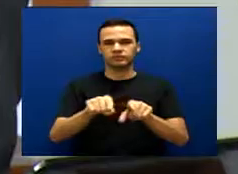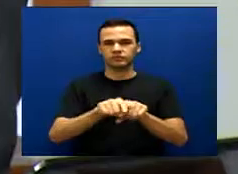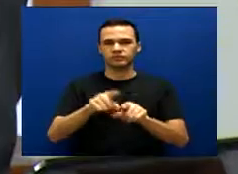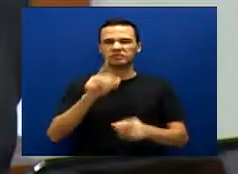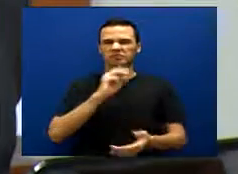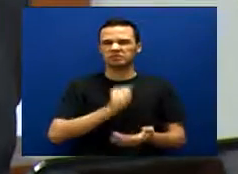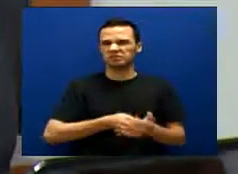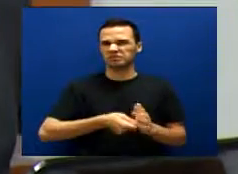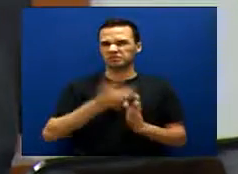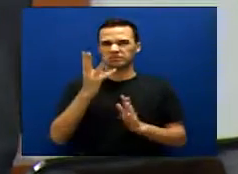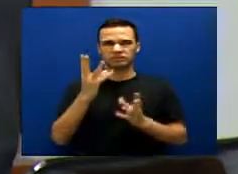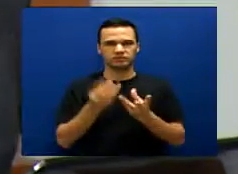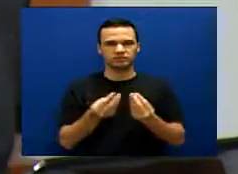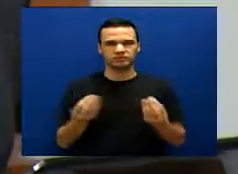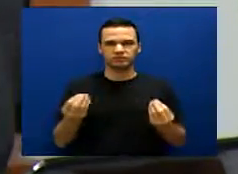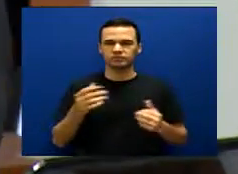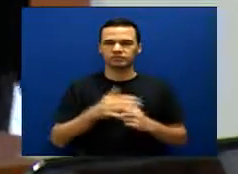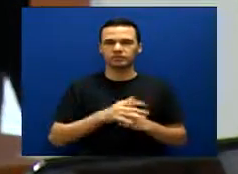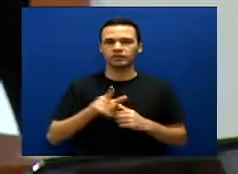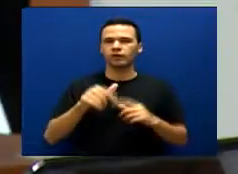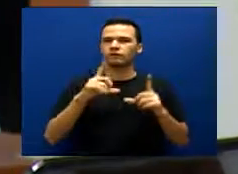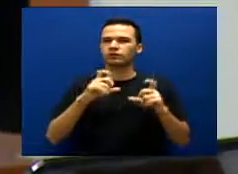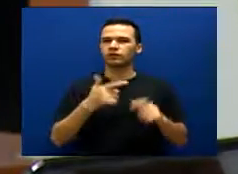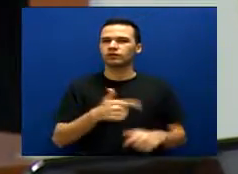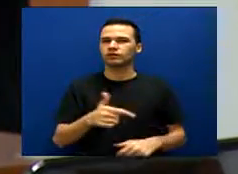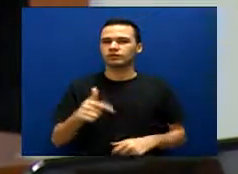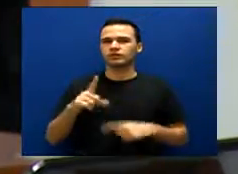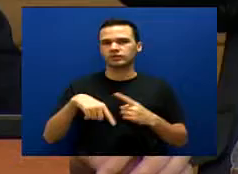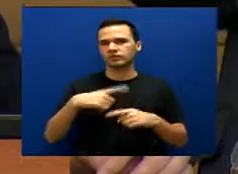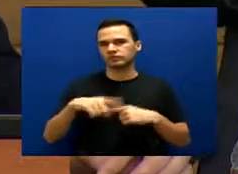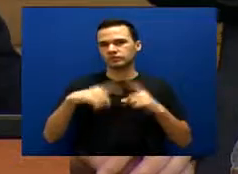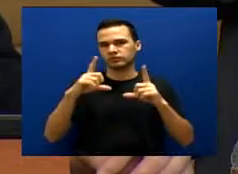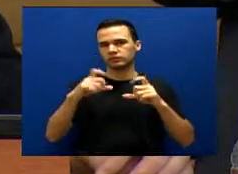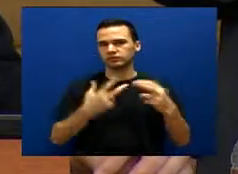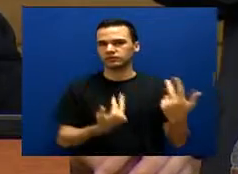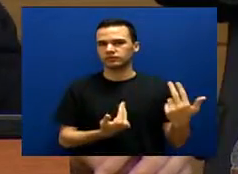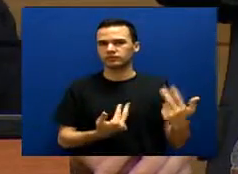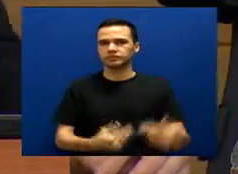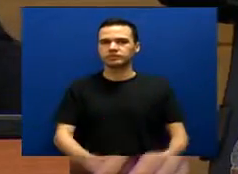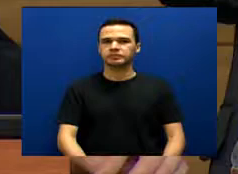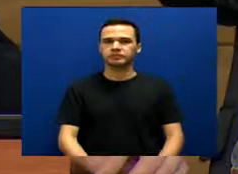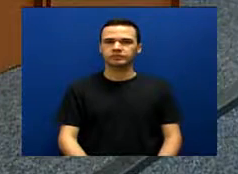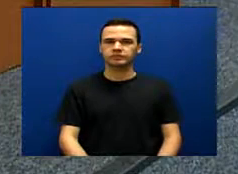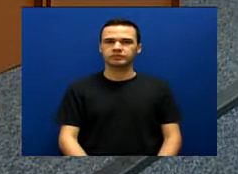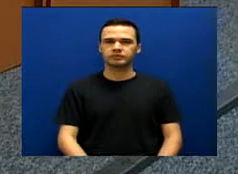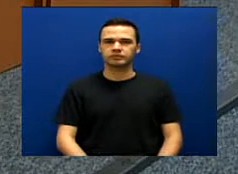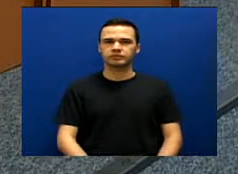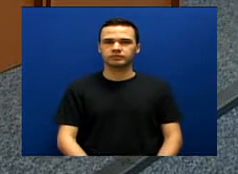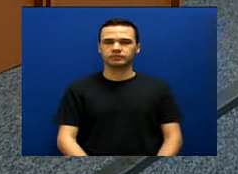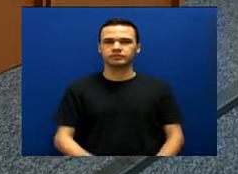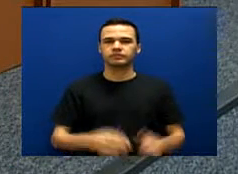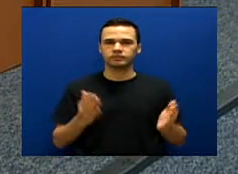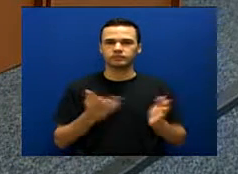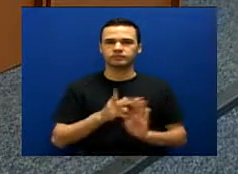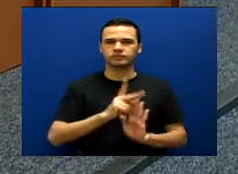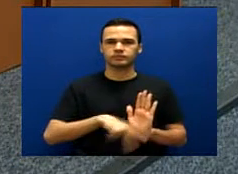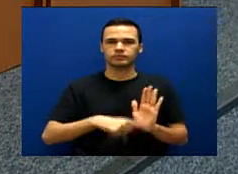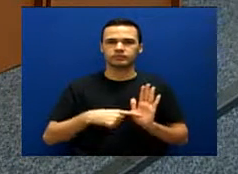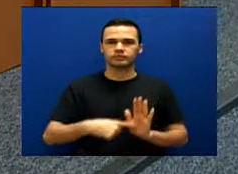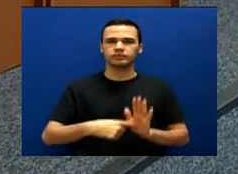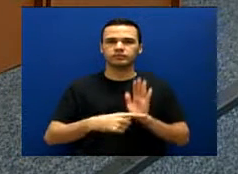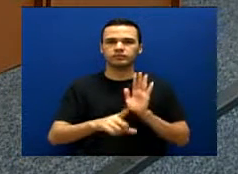várias vezes aqui e não tem a foto ainda. Tá bom? Vamos subir depois e tirar foto. Isso. Lá. Isso. projeto de